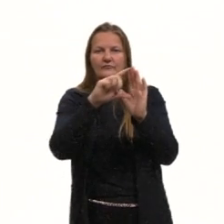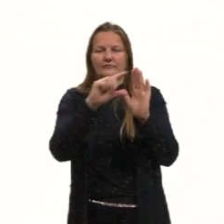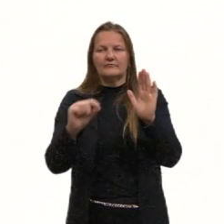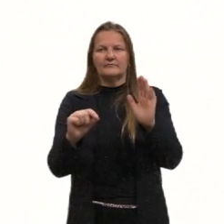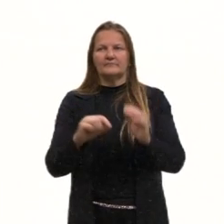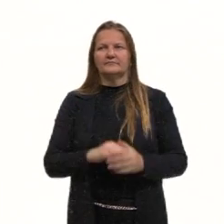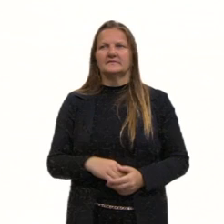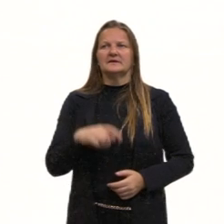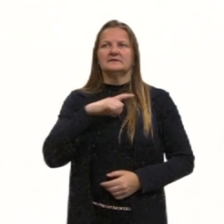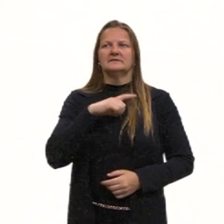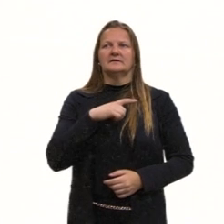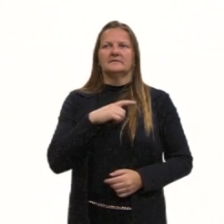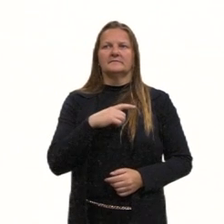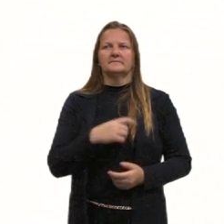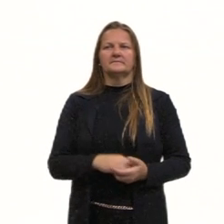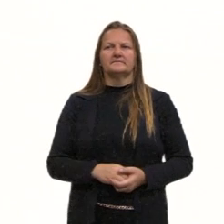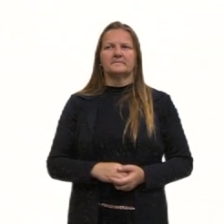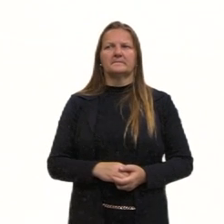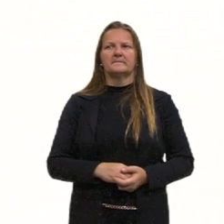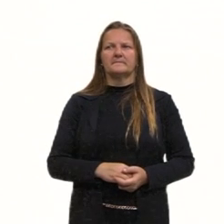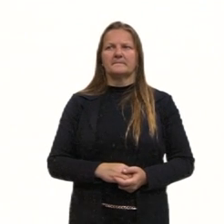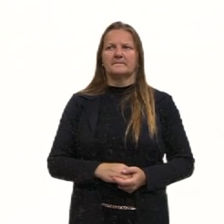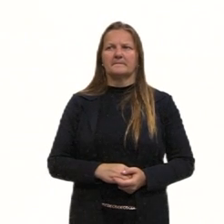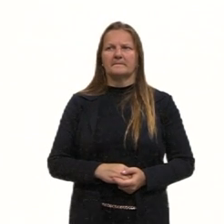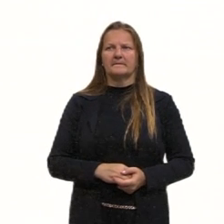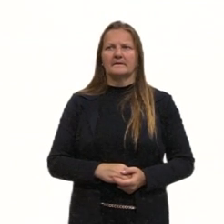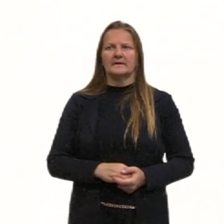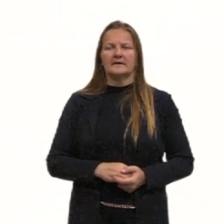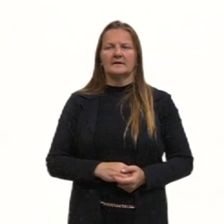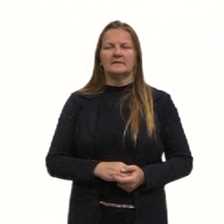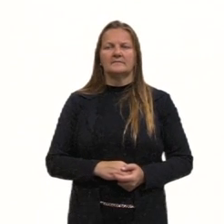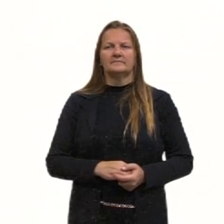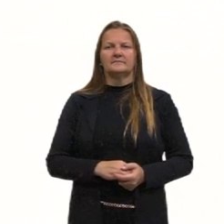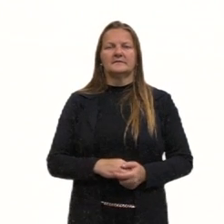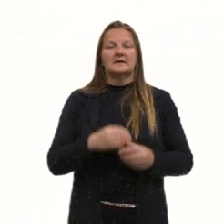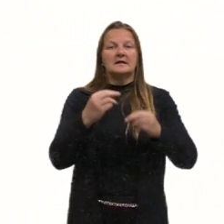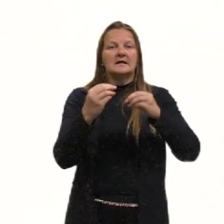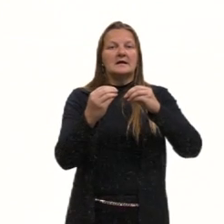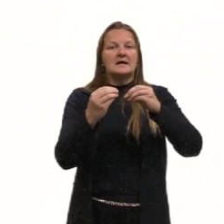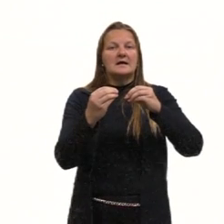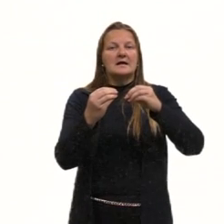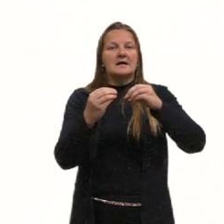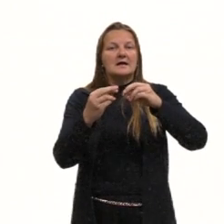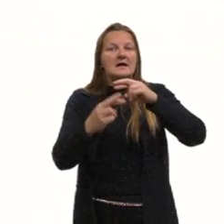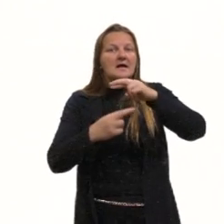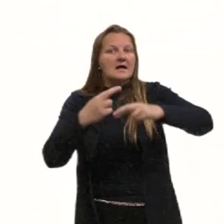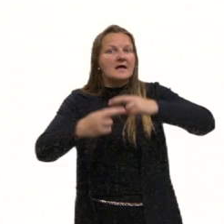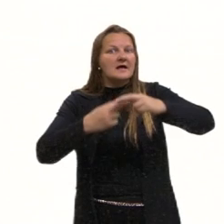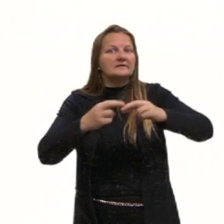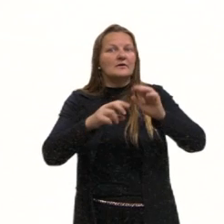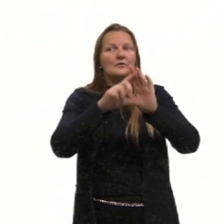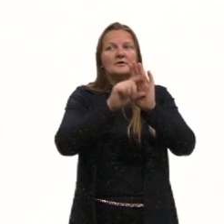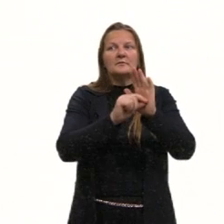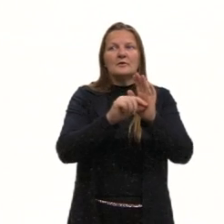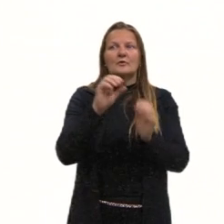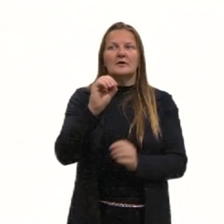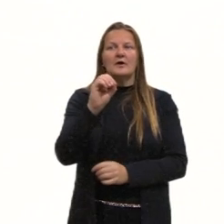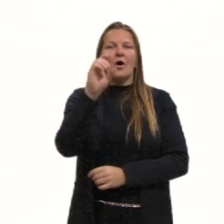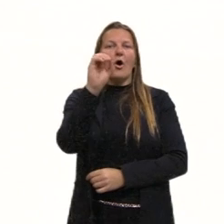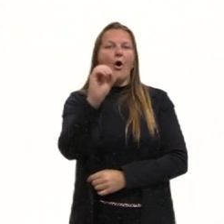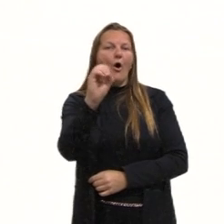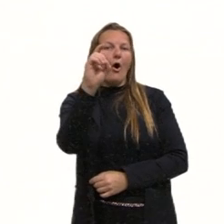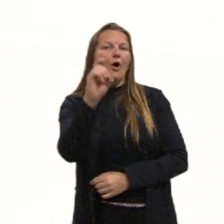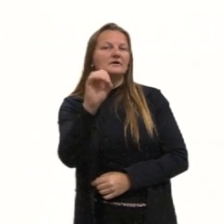eu tenho uma redução na minha reação química tá eu Obrigatoriamente tenho que ter